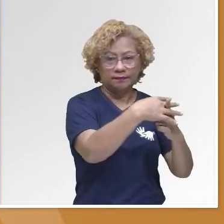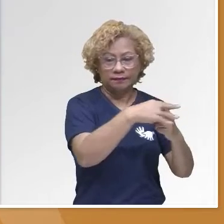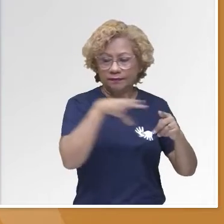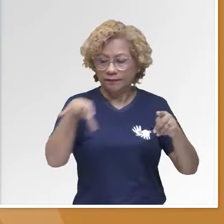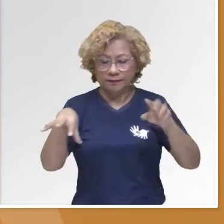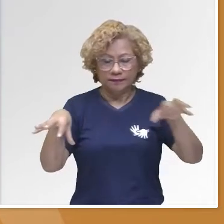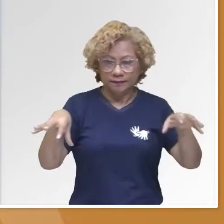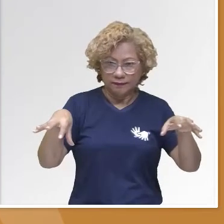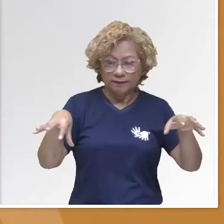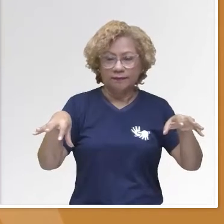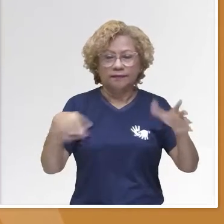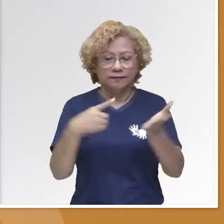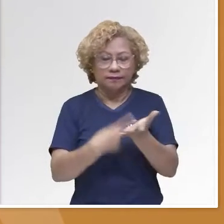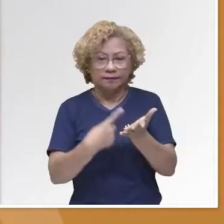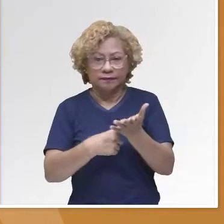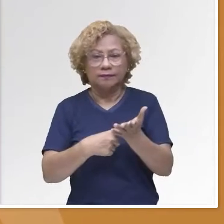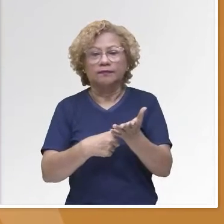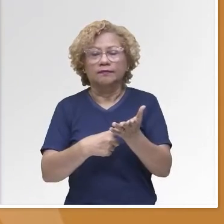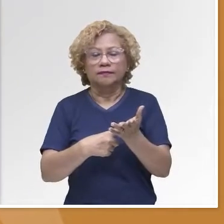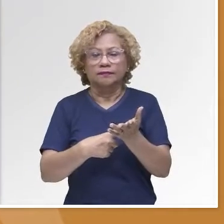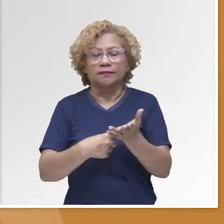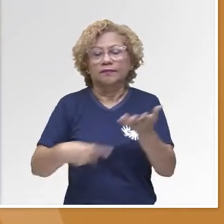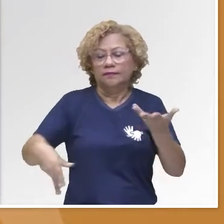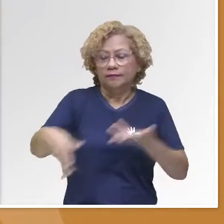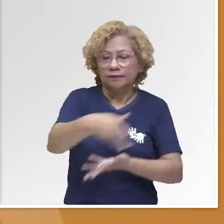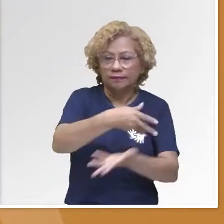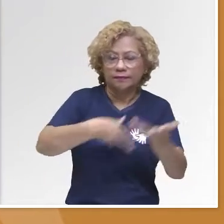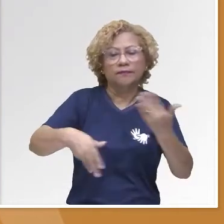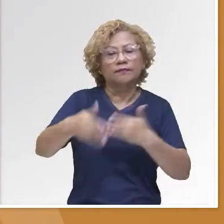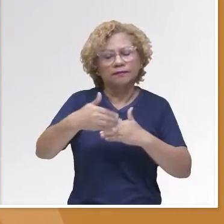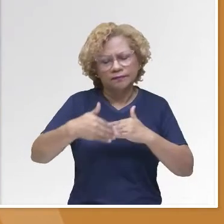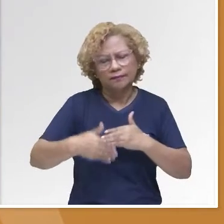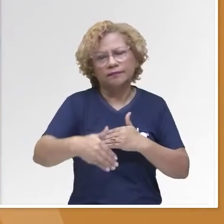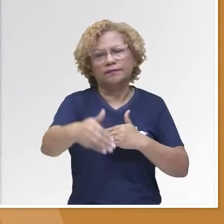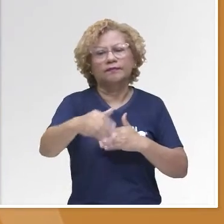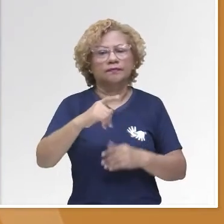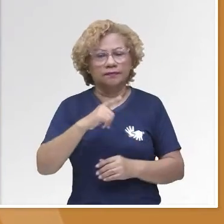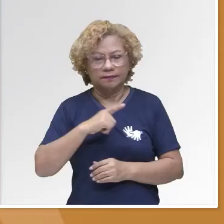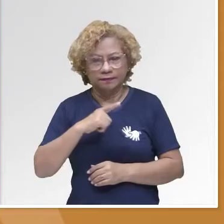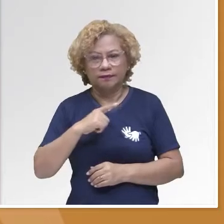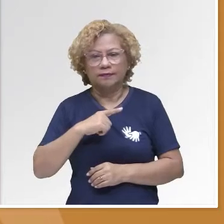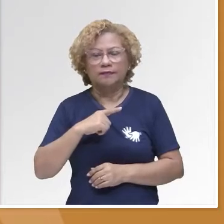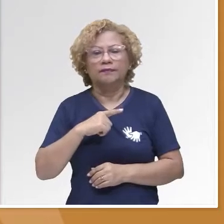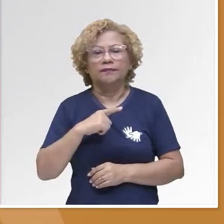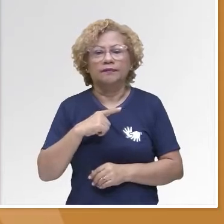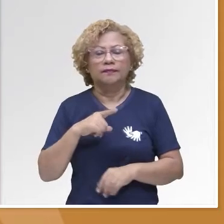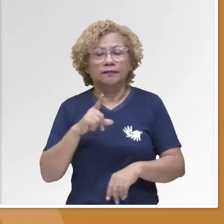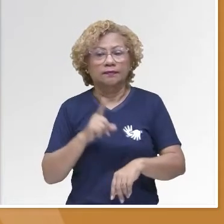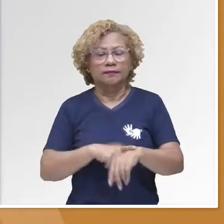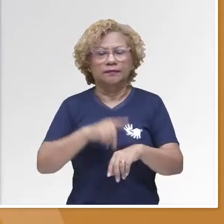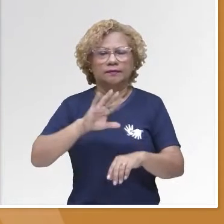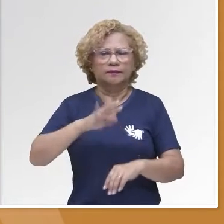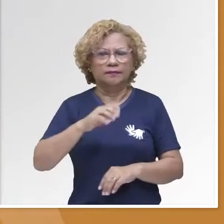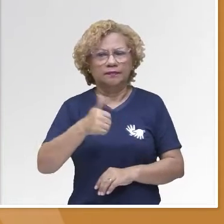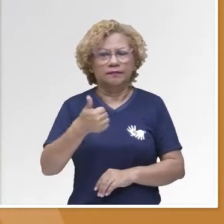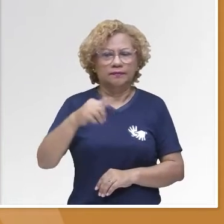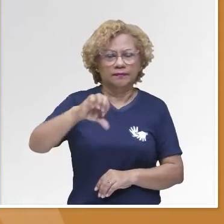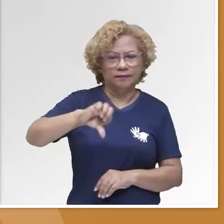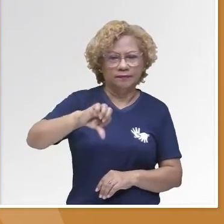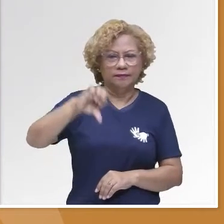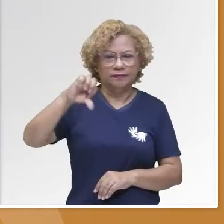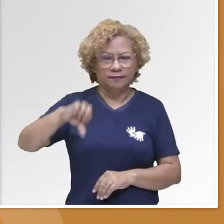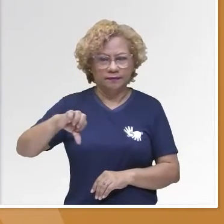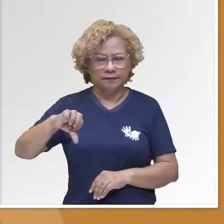comerciais foram surgindo com o passar do tempo, né? Vai ter uma época, principalmente ali na década de 90, em